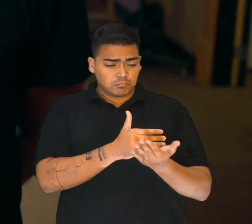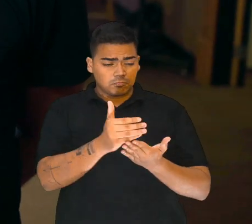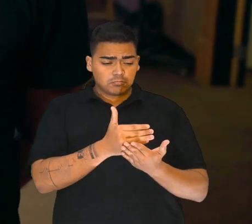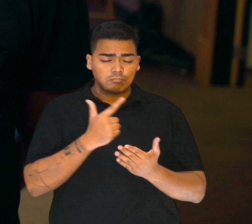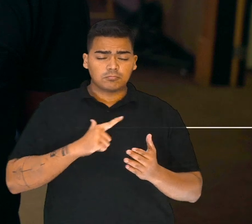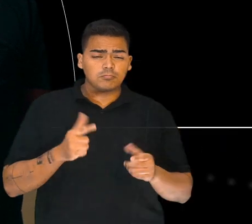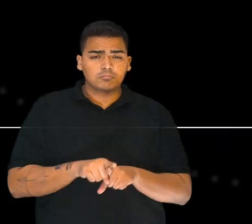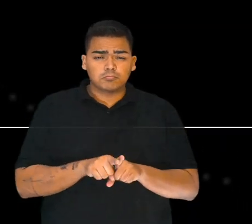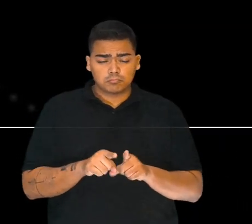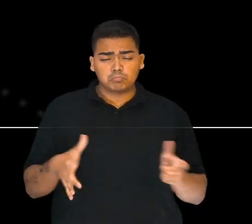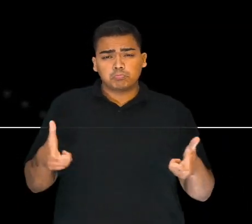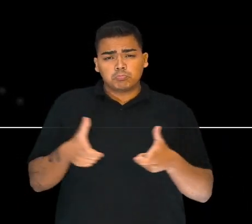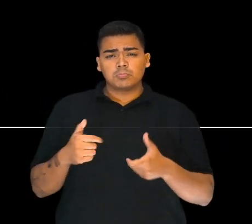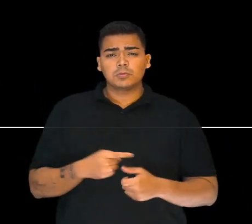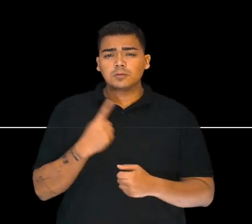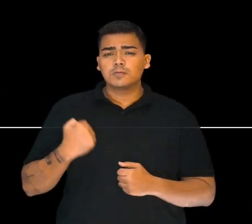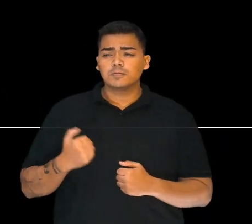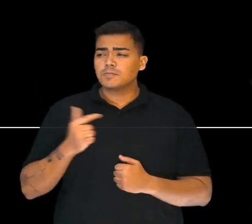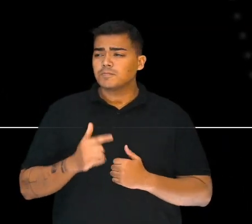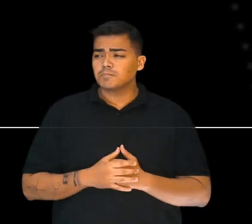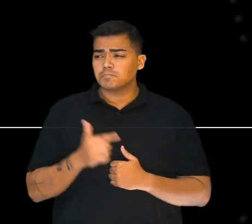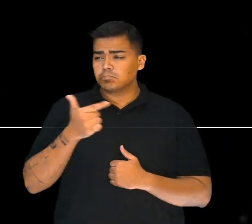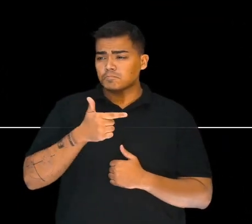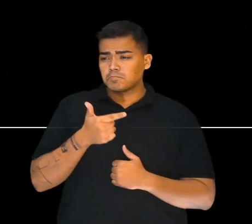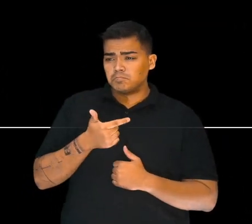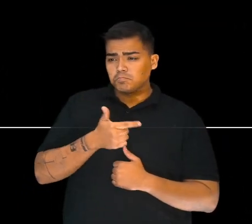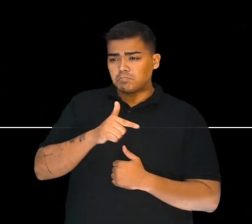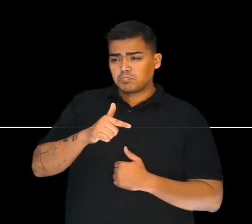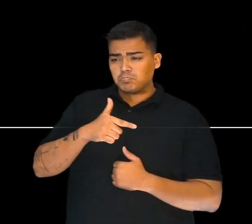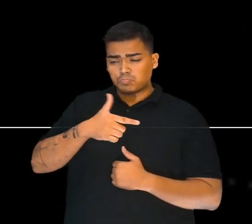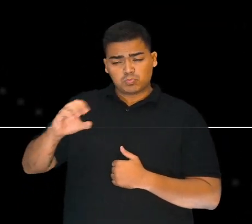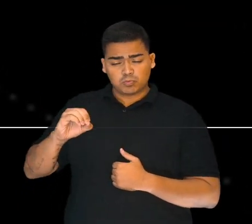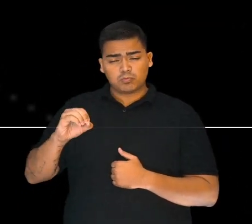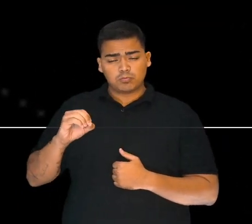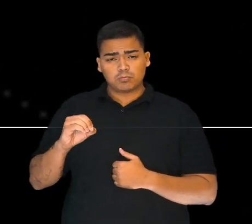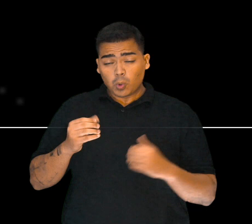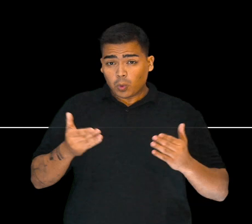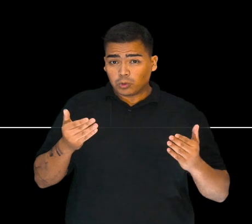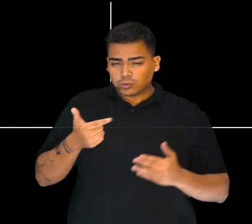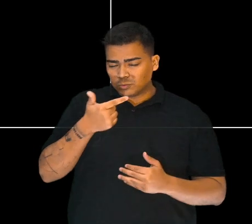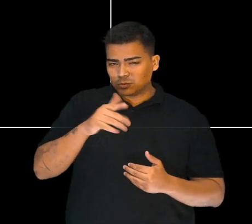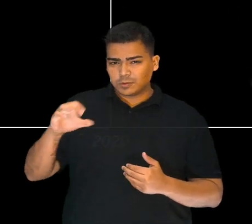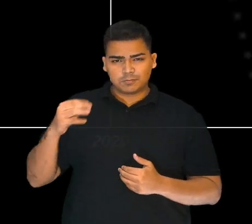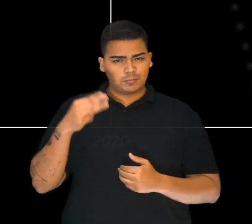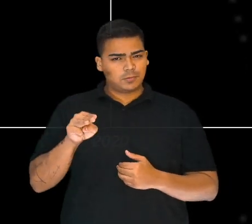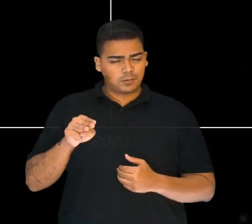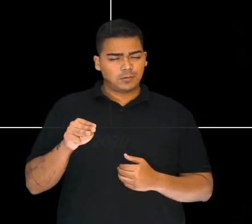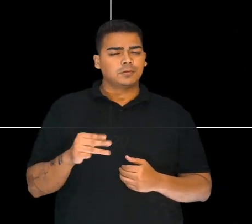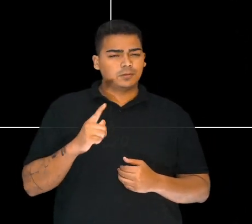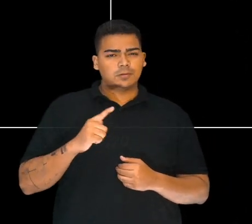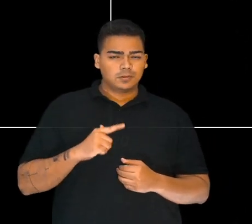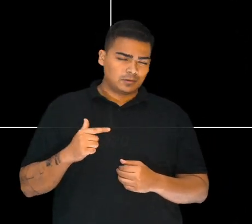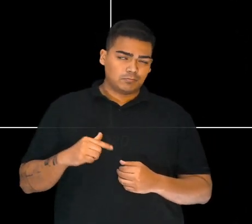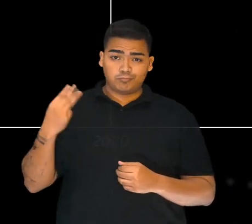gente tinha a desvantagem de ser um mercado muito pequeno. A gente tinha 200 mil usuários de internet em 1999. Hoje são 200 milhões. Né? A gente está falando